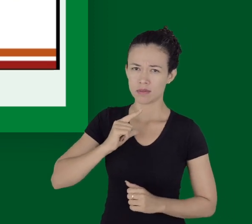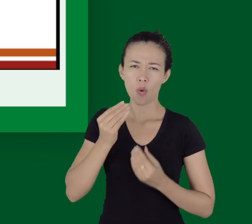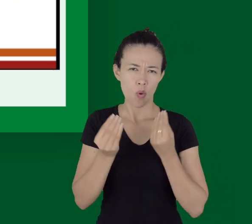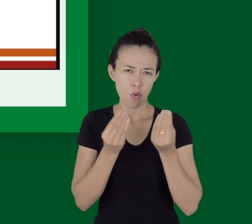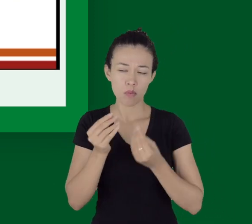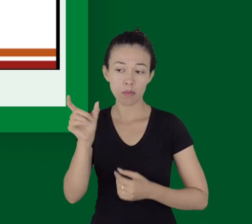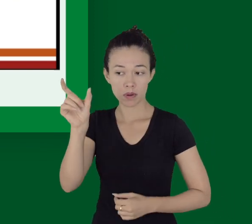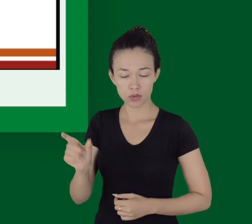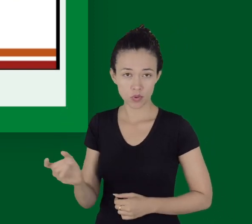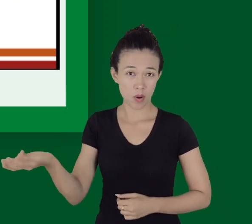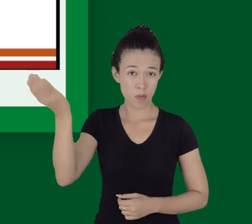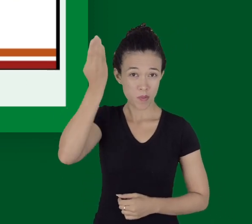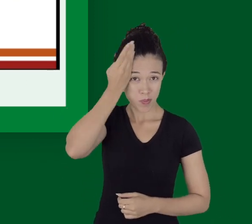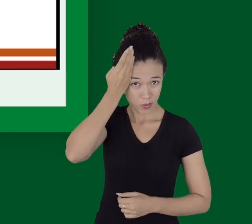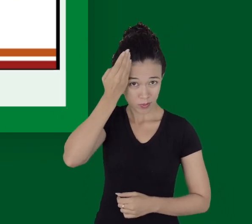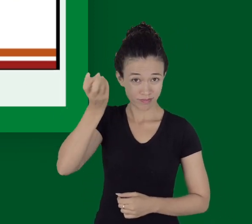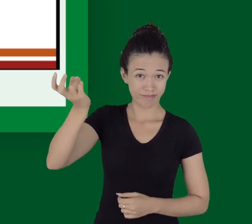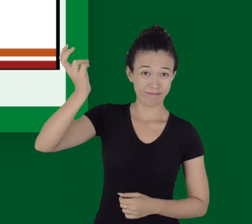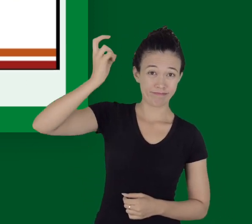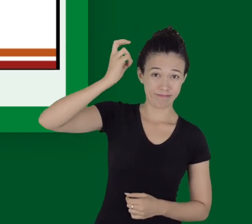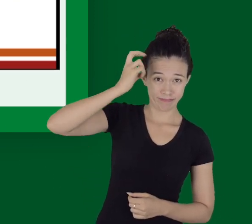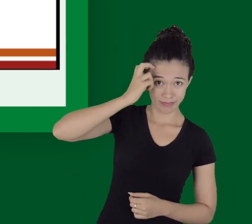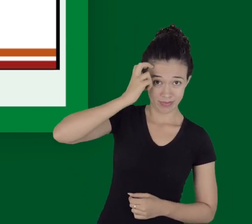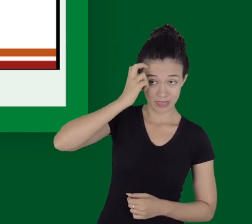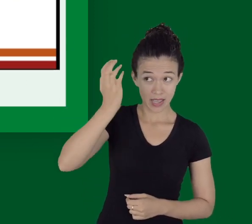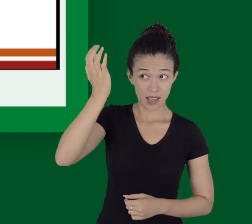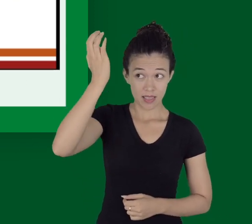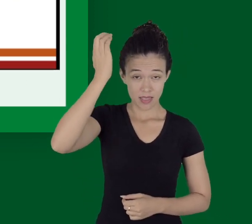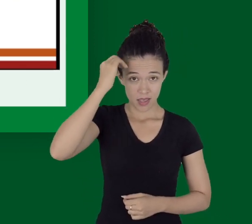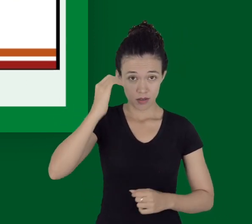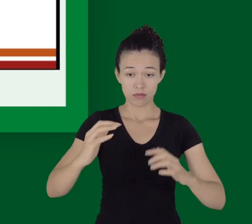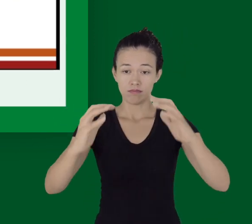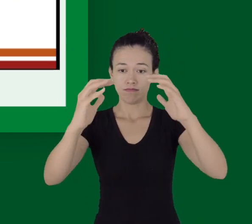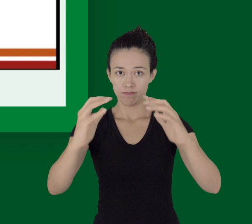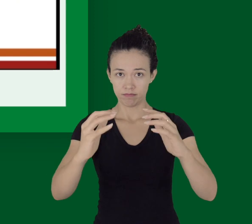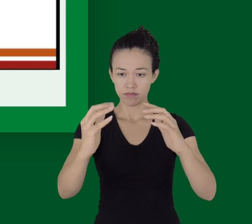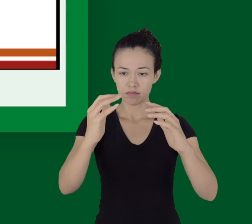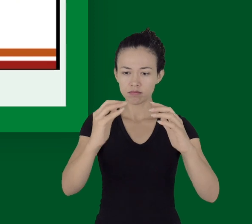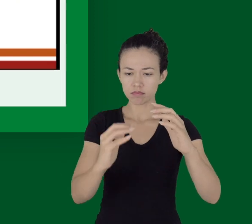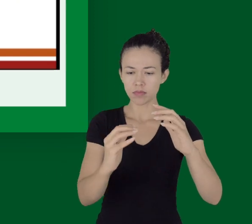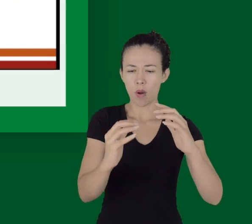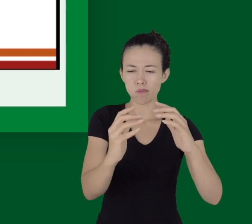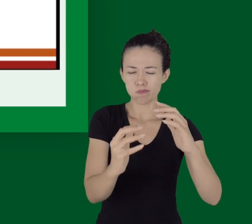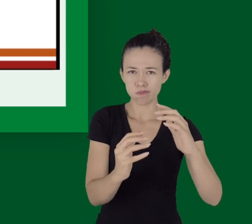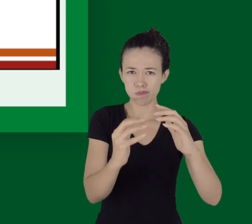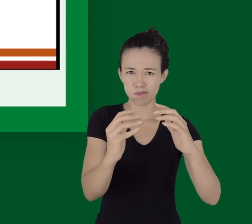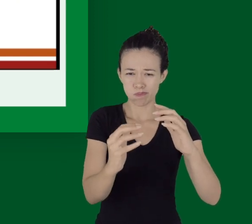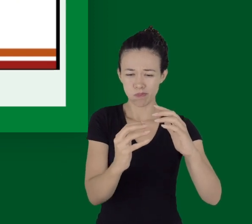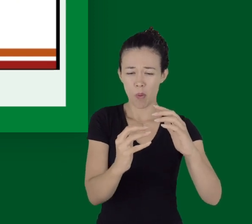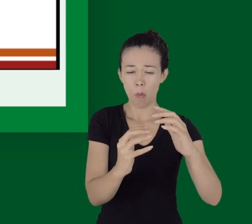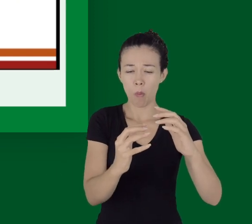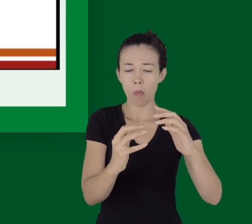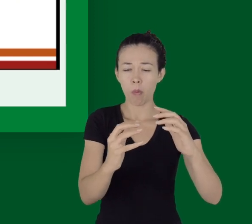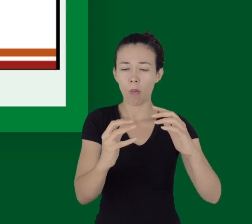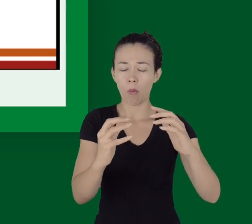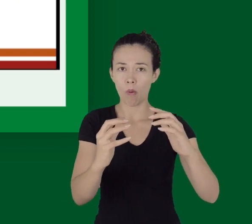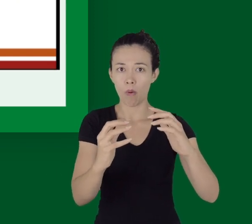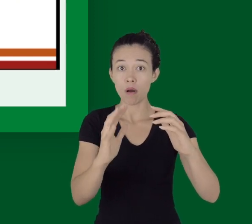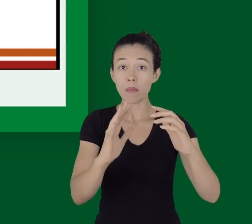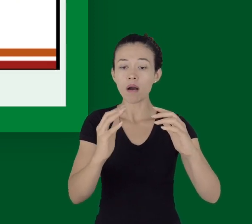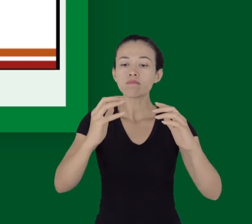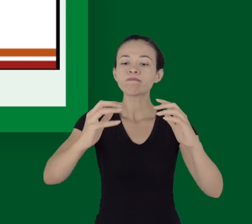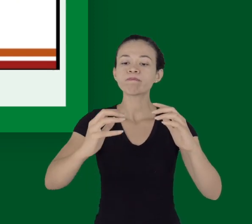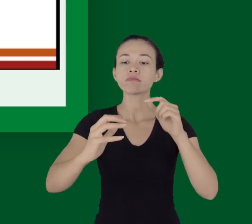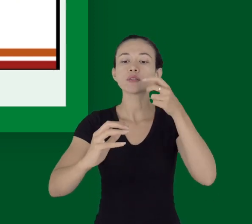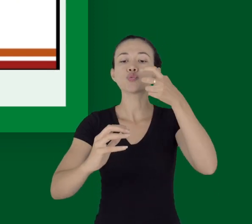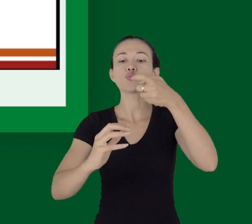uma lesão cerebral e eu tenho um processo expansivo ocorrendo, ou seja, o hematoma se formando dentro da calota